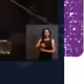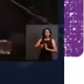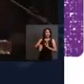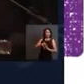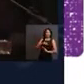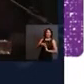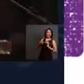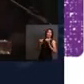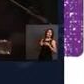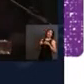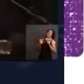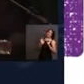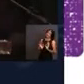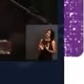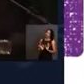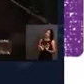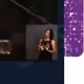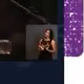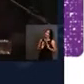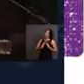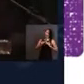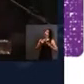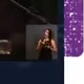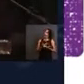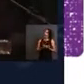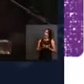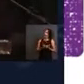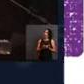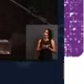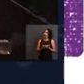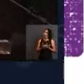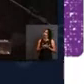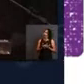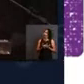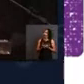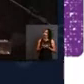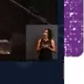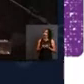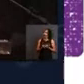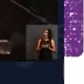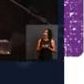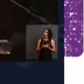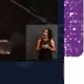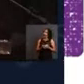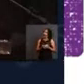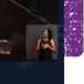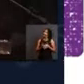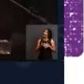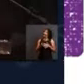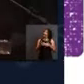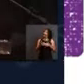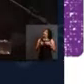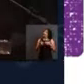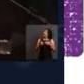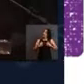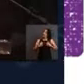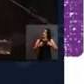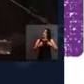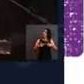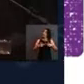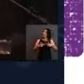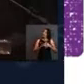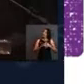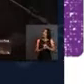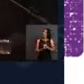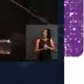bem. E aí a escola precisa estar muito bem organizada, muito bem estruturada para